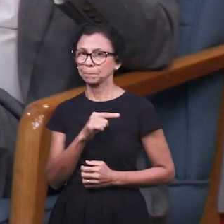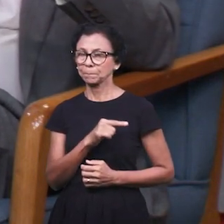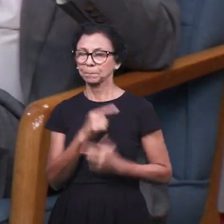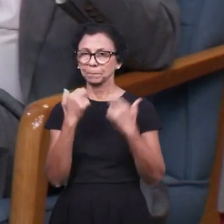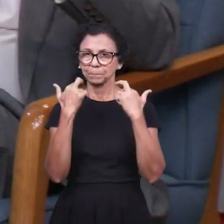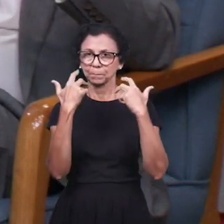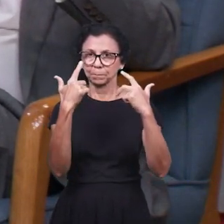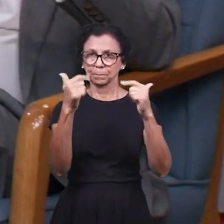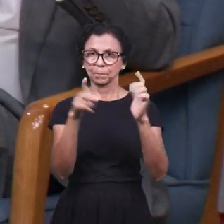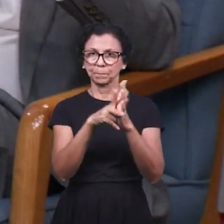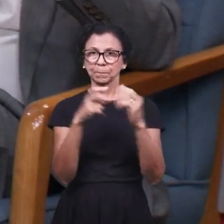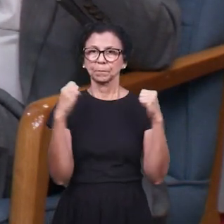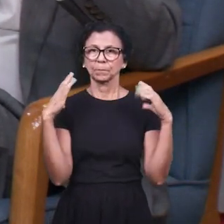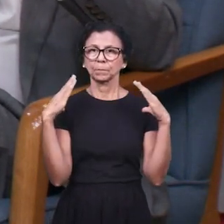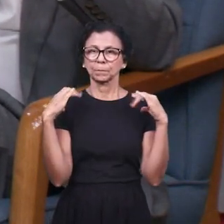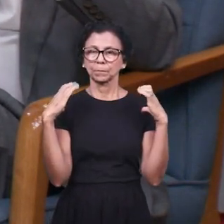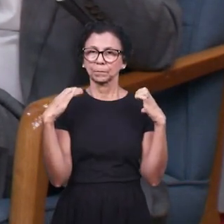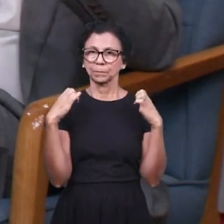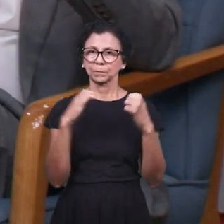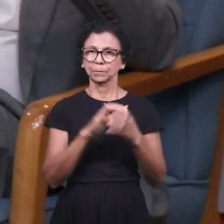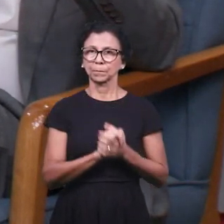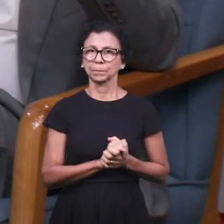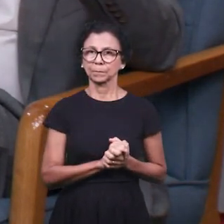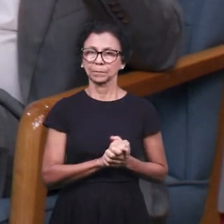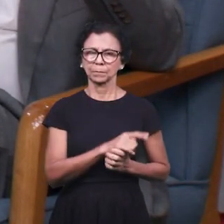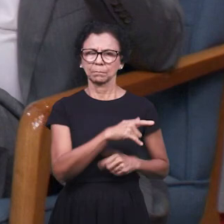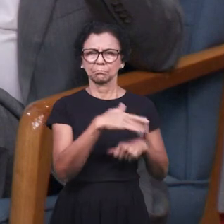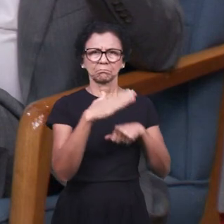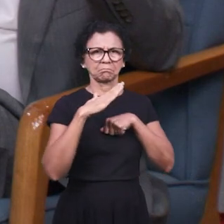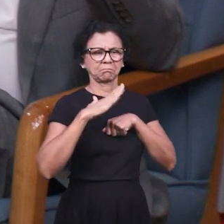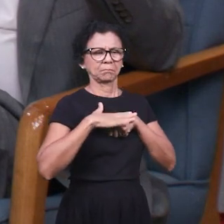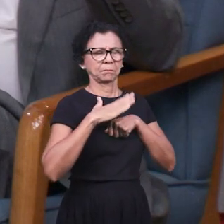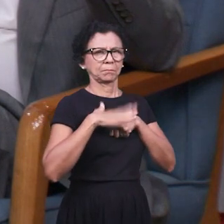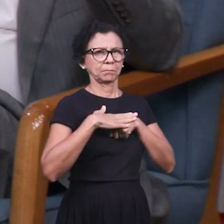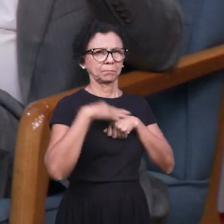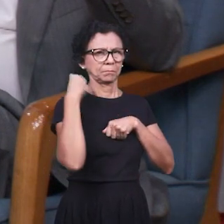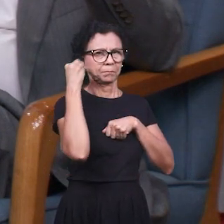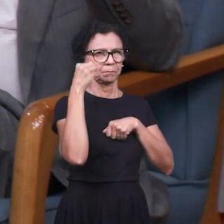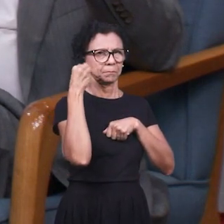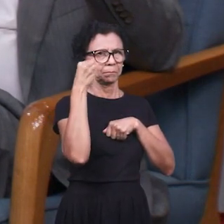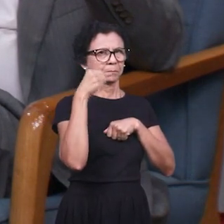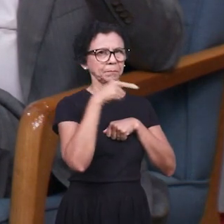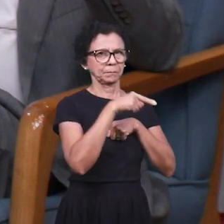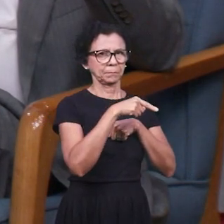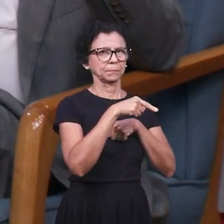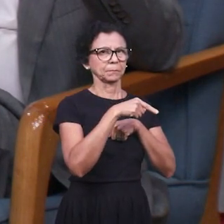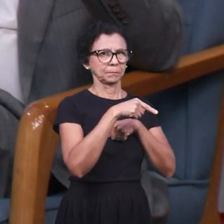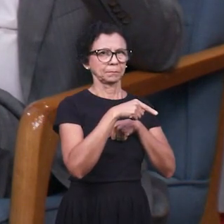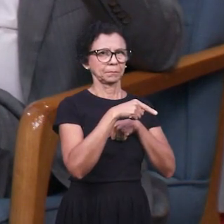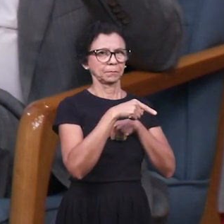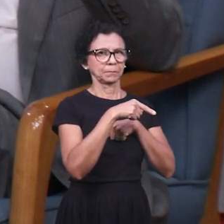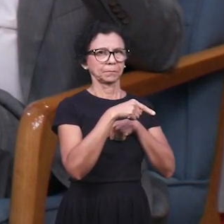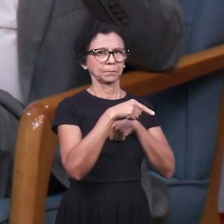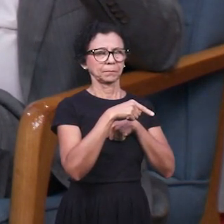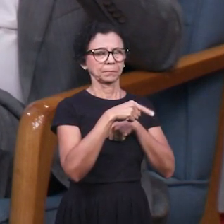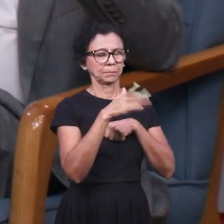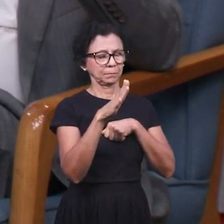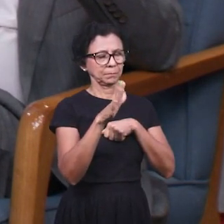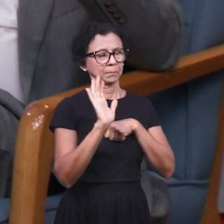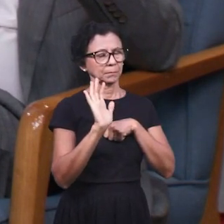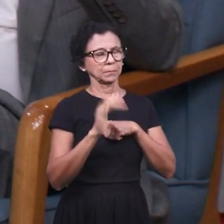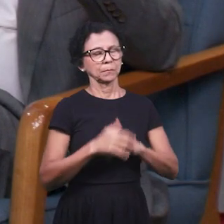Porque ele, a língua estranha, está edificando o irmão que está sendo usado na interpretação. Não